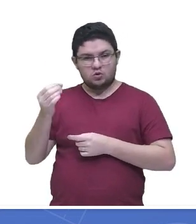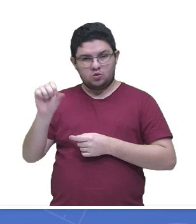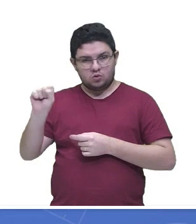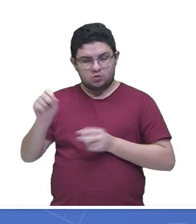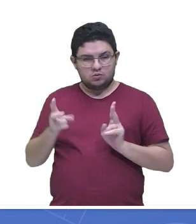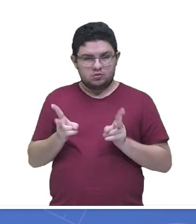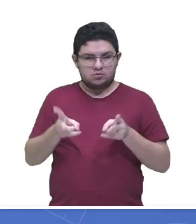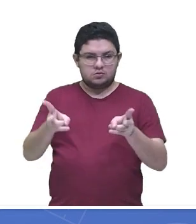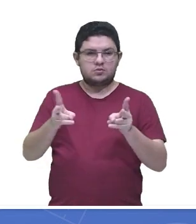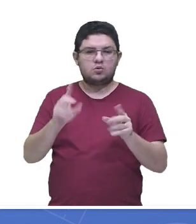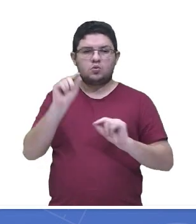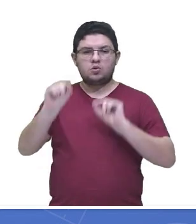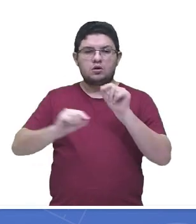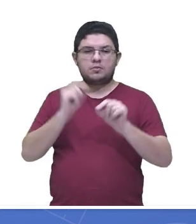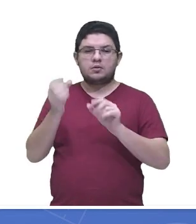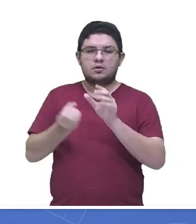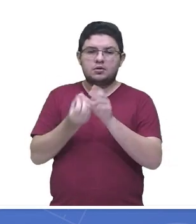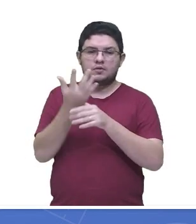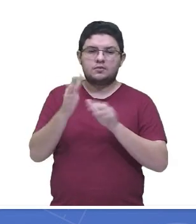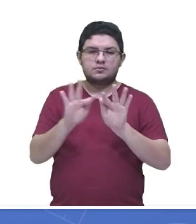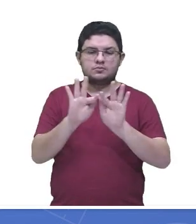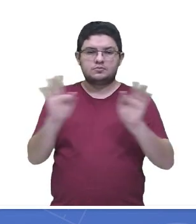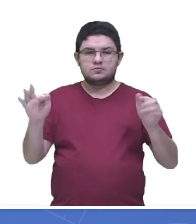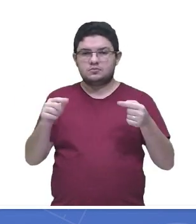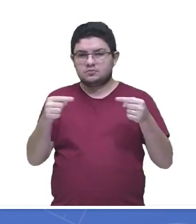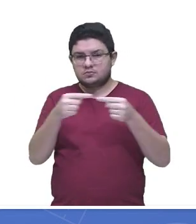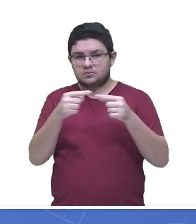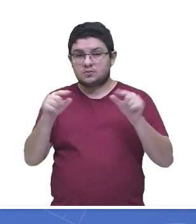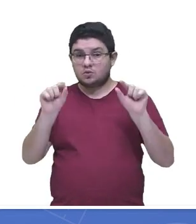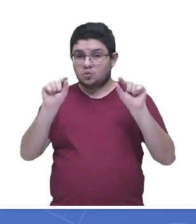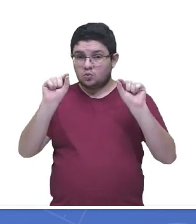certo? Daqui a pouquinho eu volto para conversar com vocês.